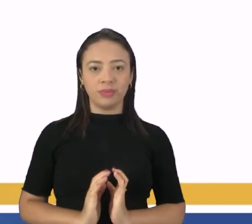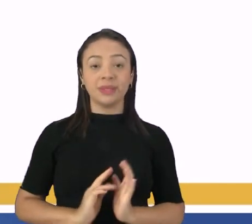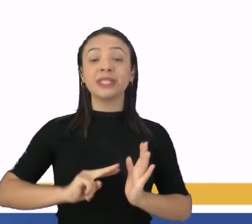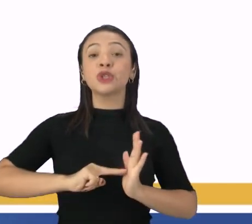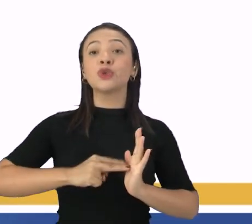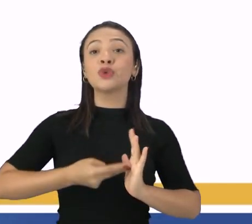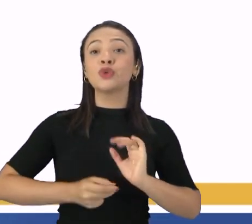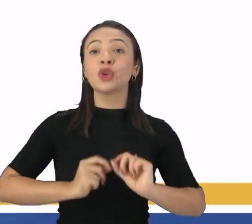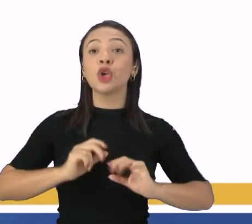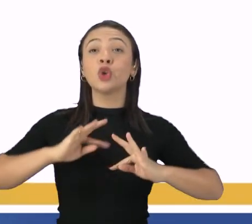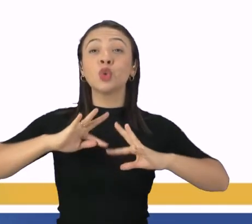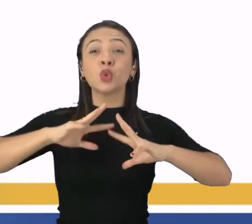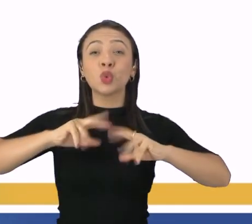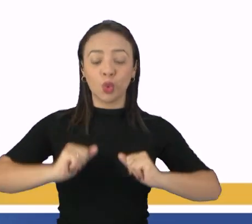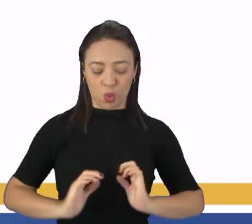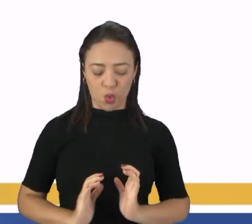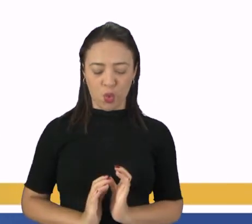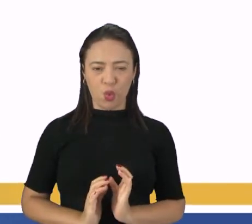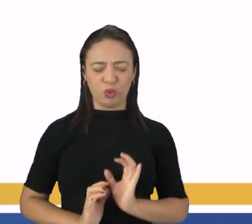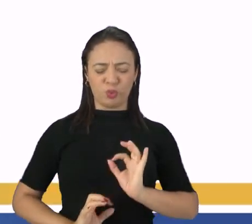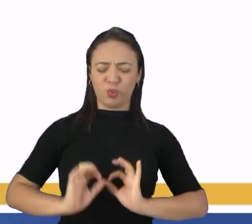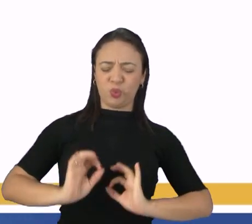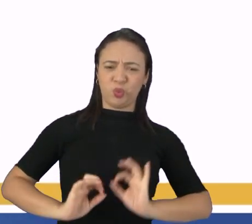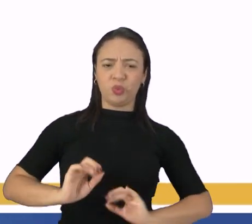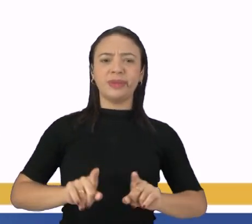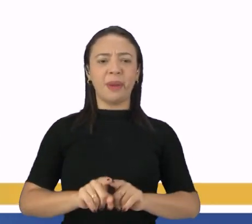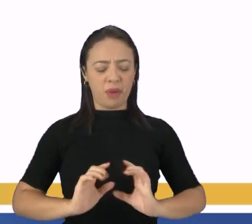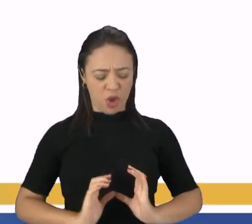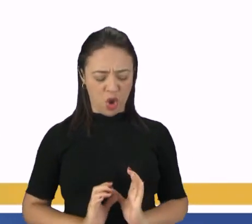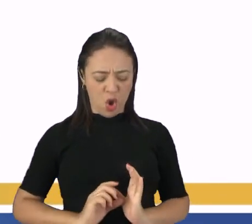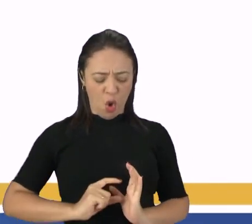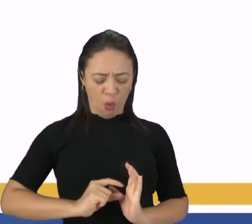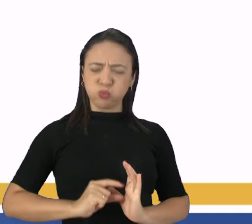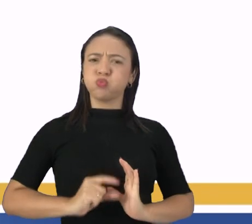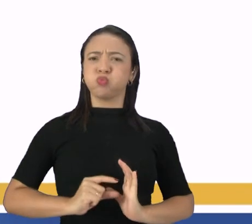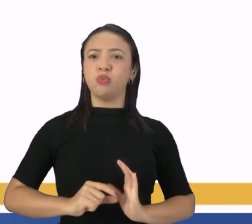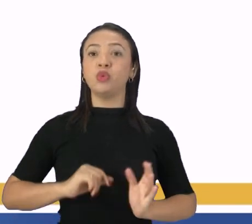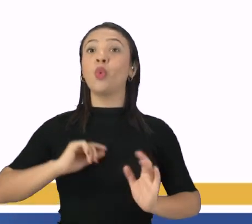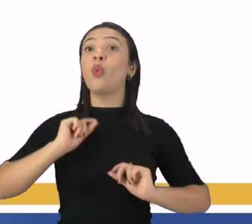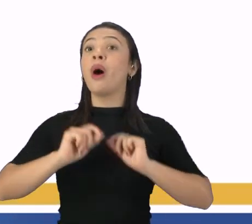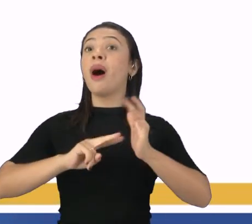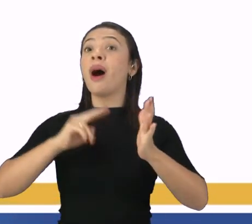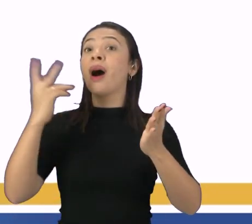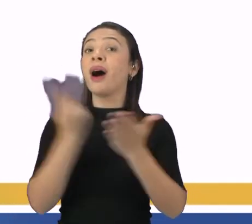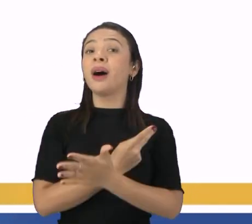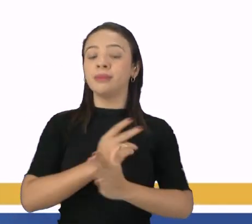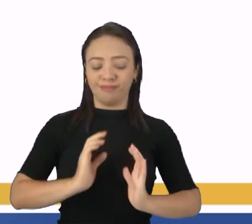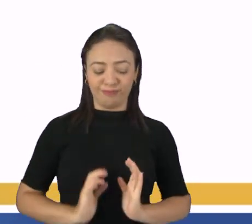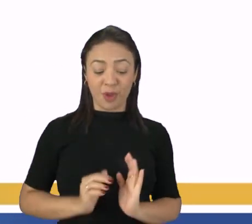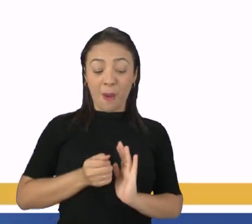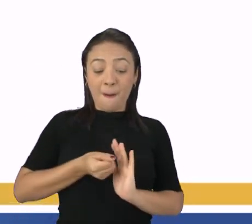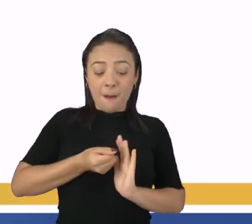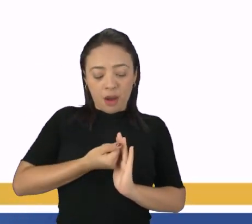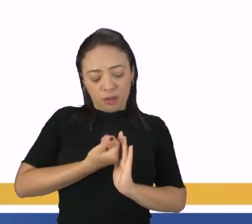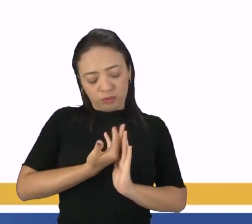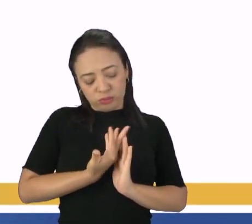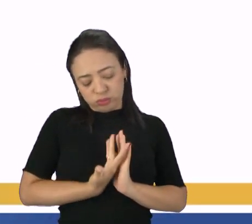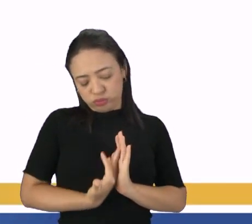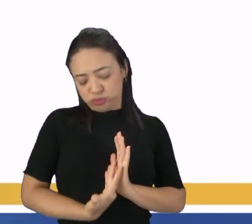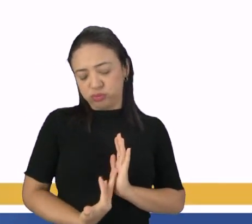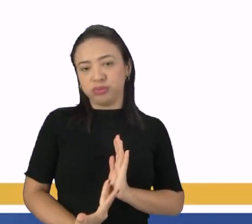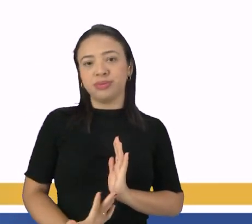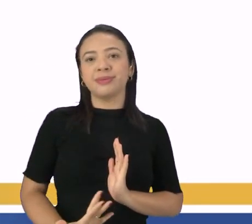todo aquele esforço que ele teve, toda aquela parede que ele construiu ao longo do mês, ele tem que jogar fora, tá? E